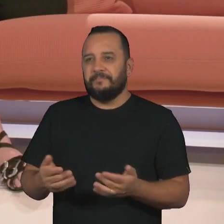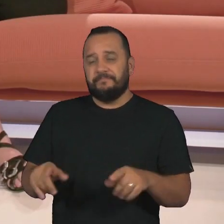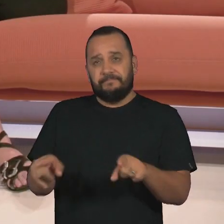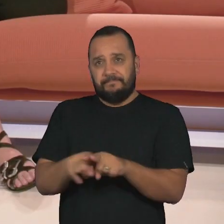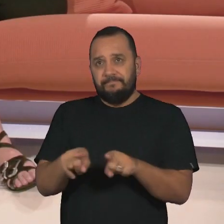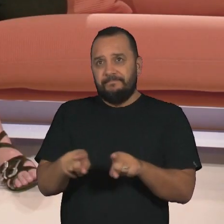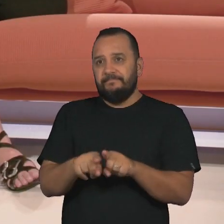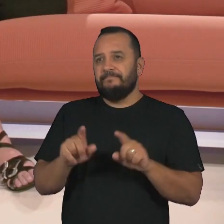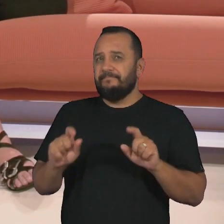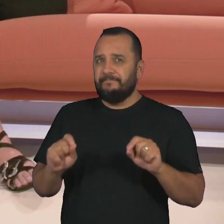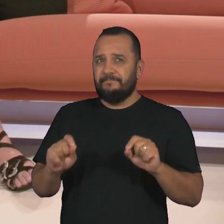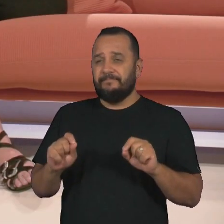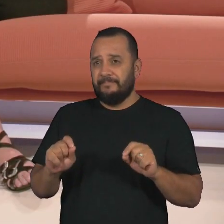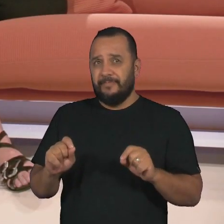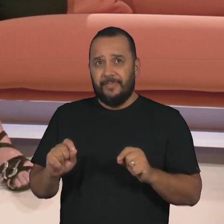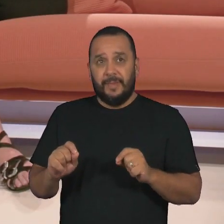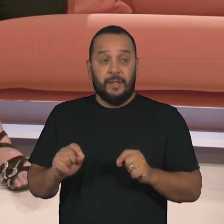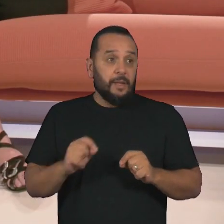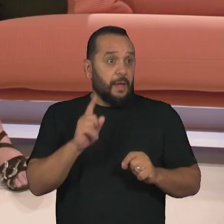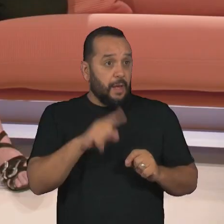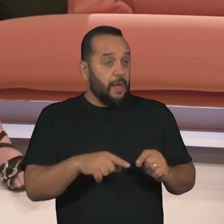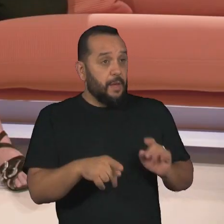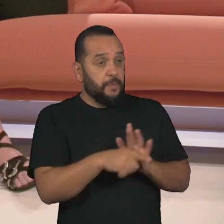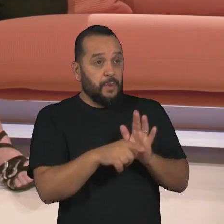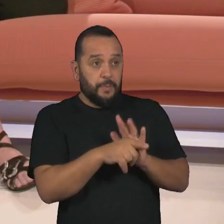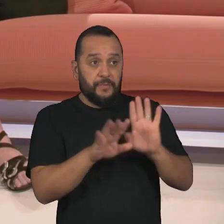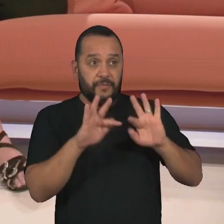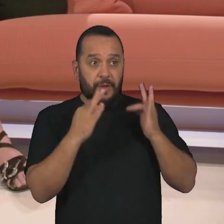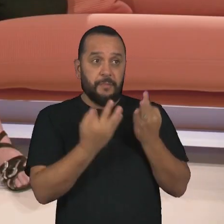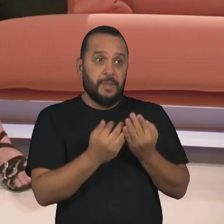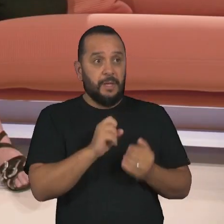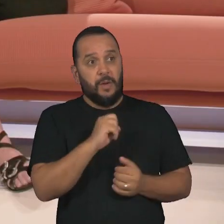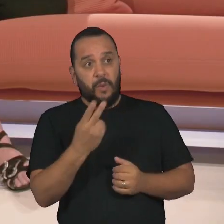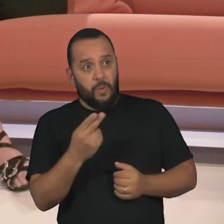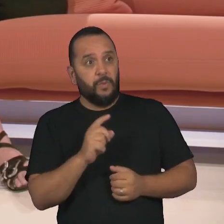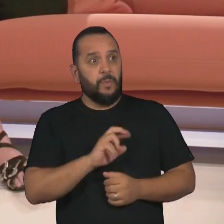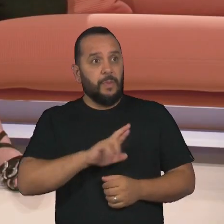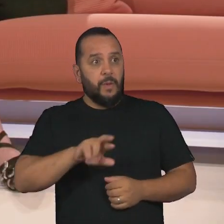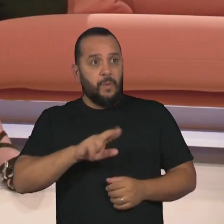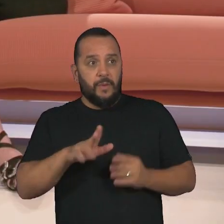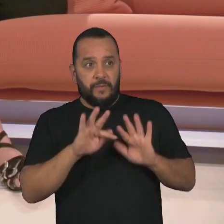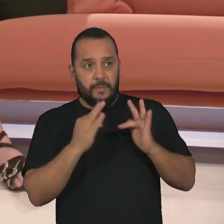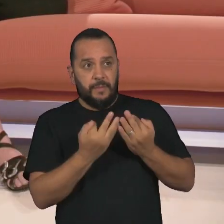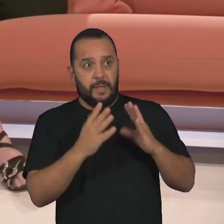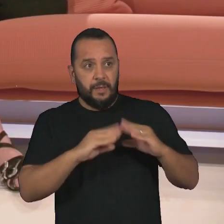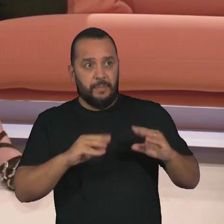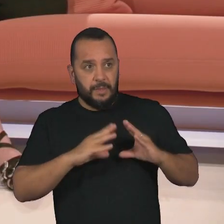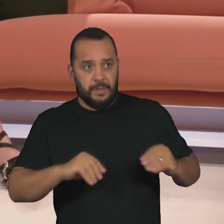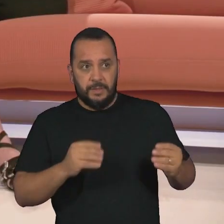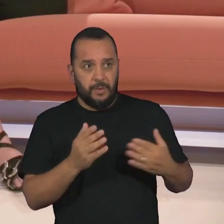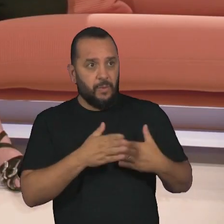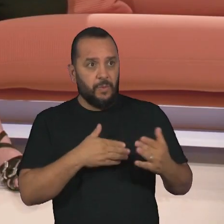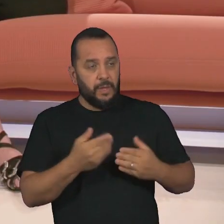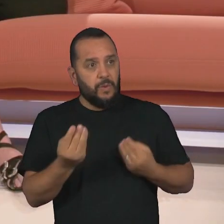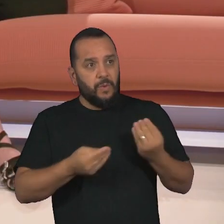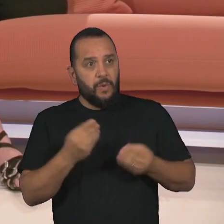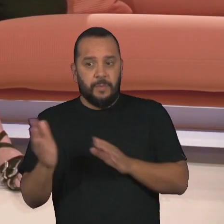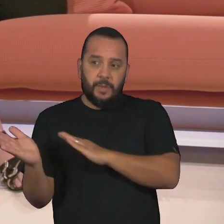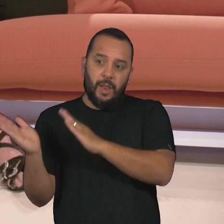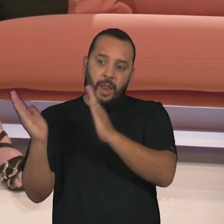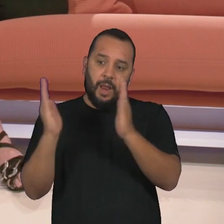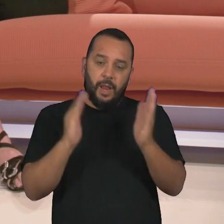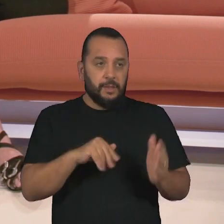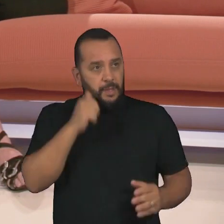se atravessam, né? Sendo descendente ou não de libaneses. Né? É a saga das mulheres, é o sofrimento, é o machismo que